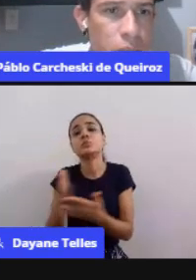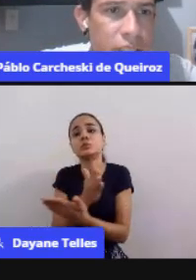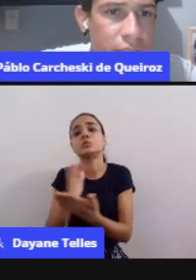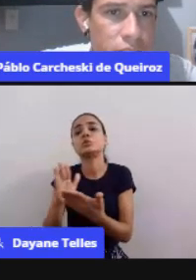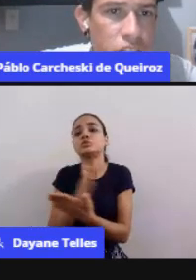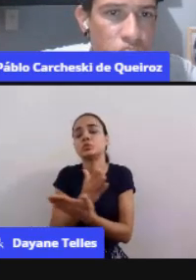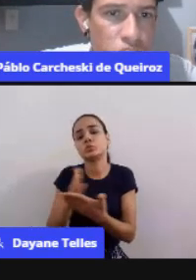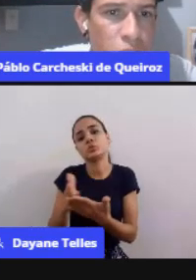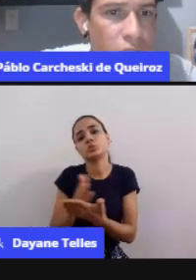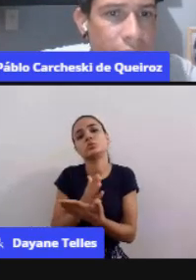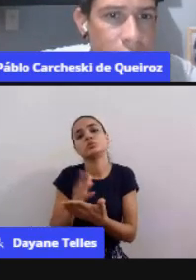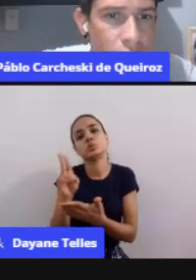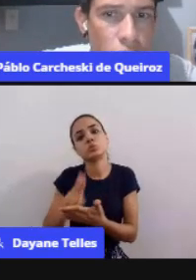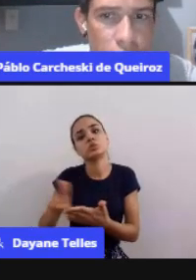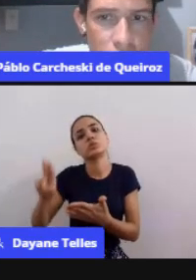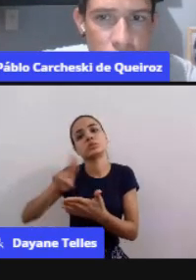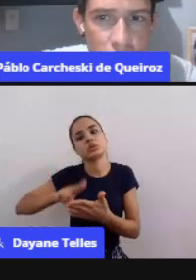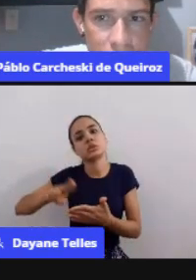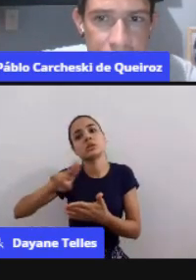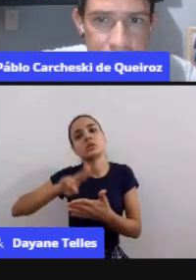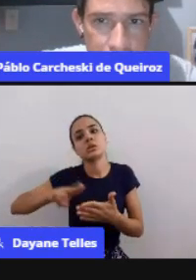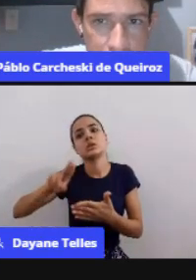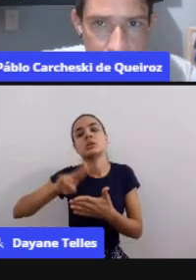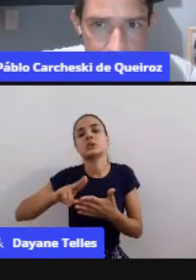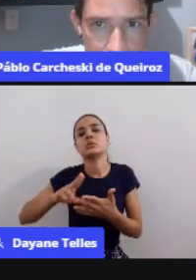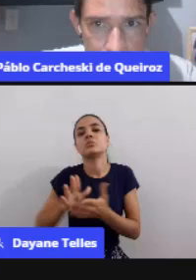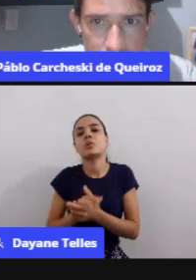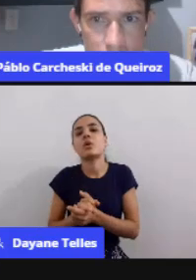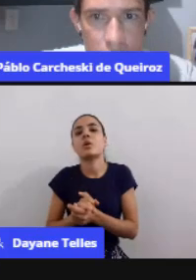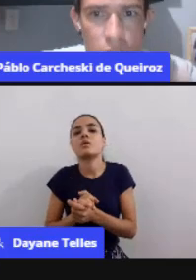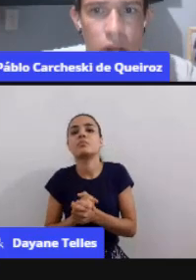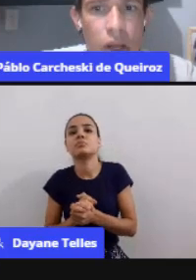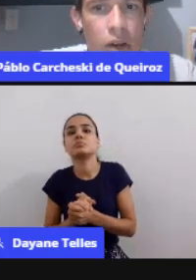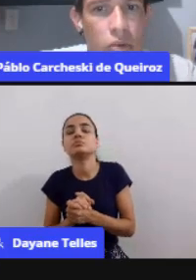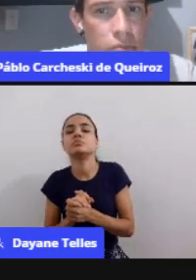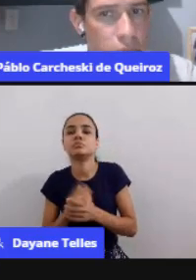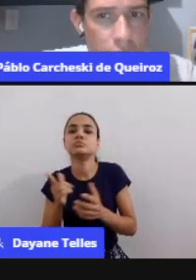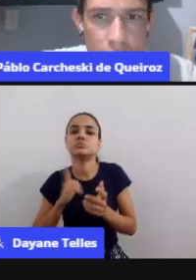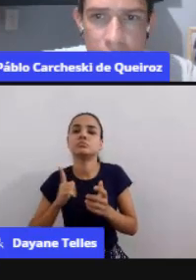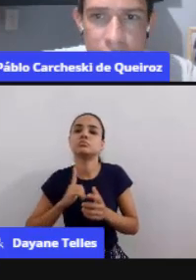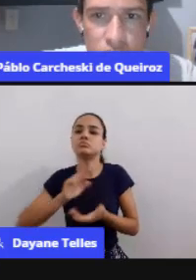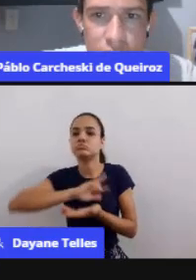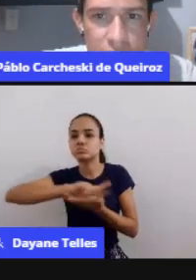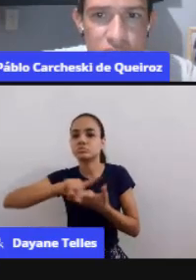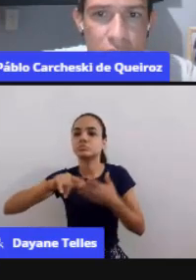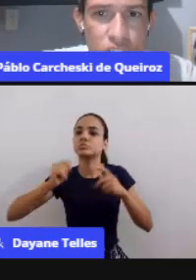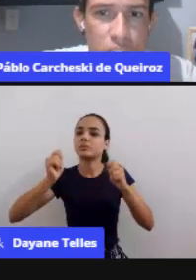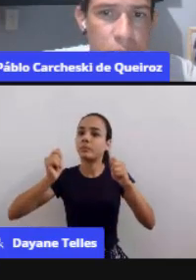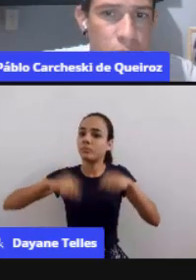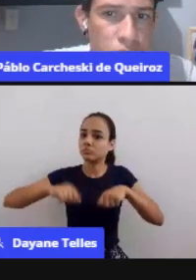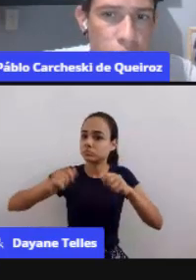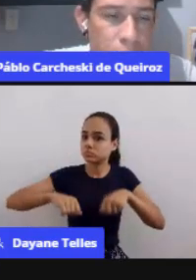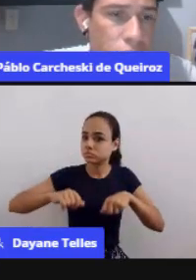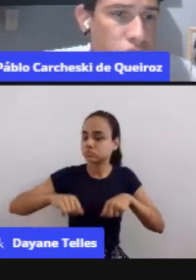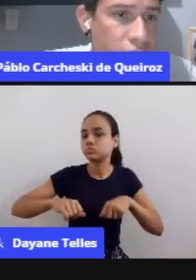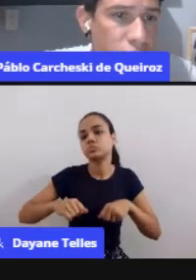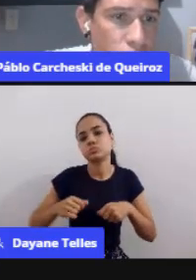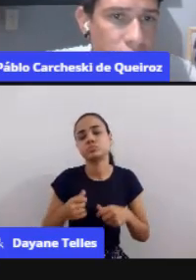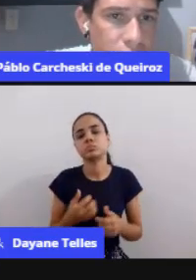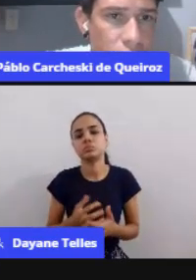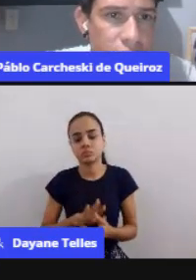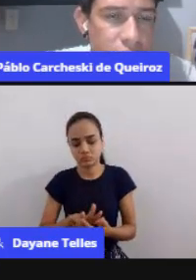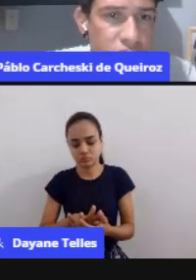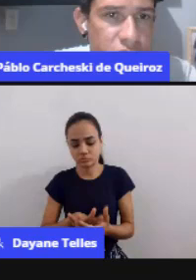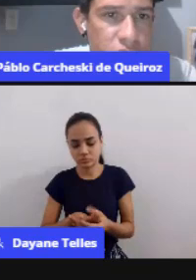existe possibilidade de explorar outras coisas, né? Então, além desse diálogo, a gente também mobilizou bancos